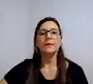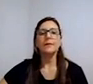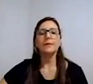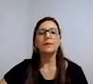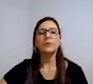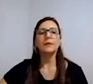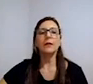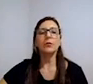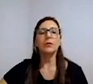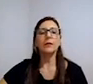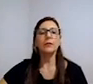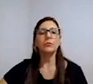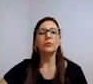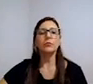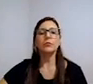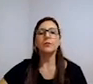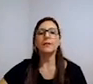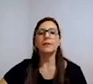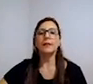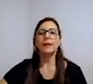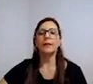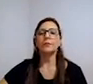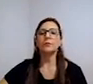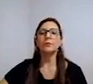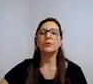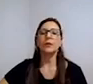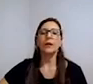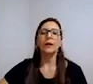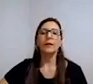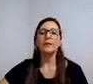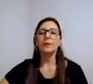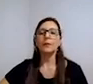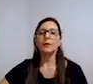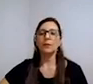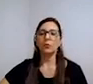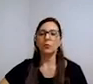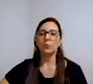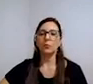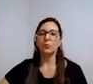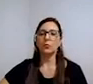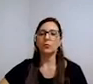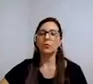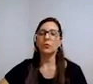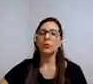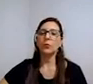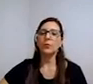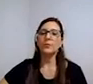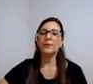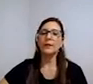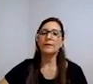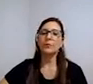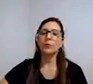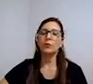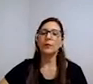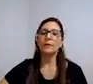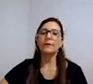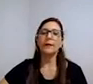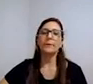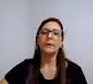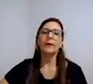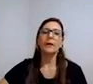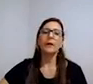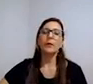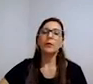A ação antagônica dos músculos esqueléticos. Essa é a maneira como o nosso corpo consegue se